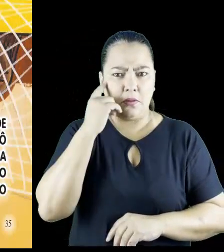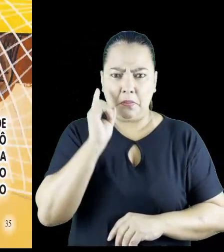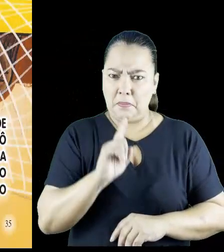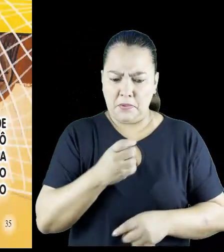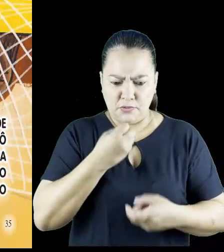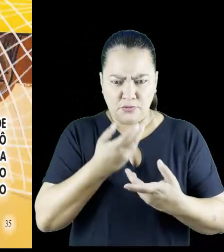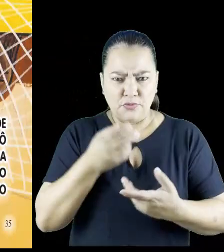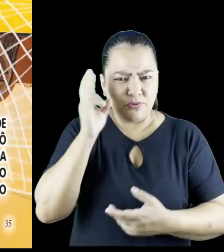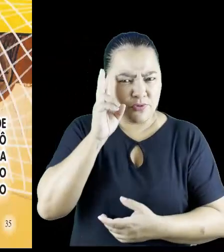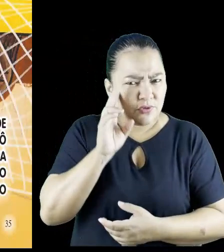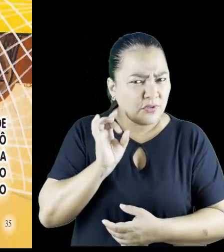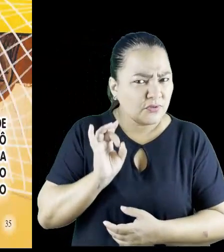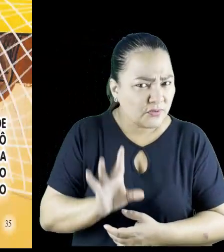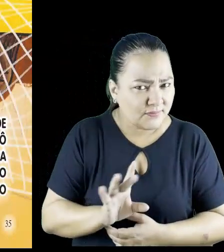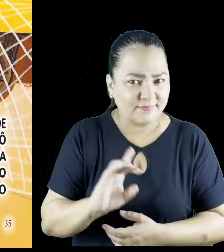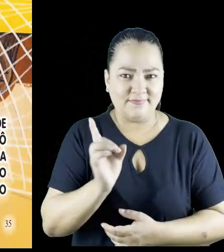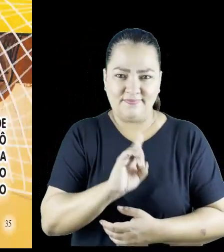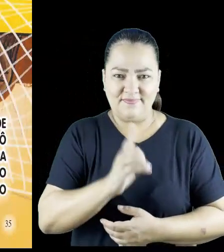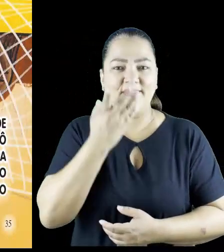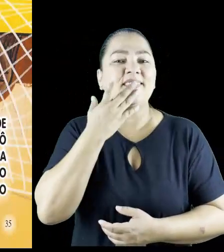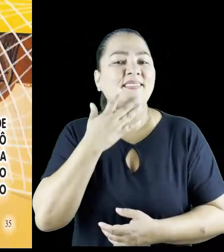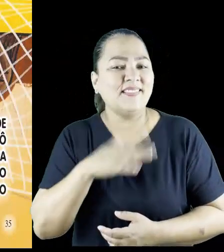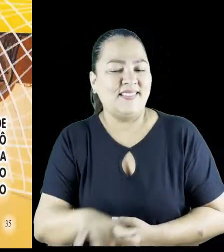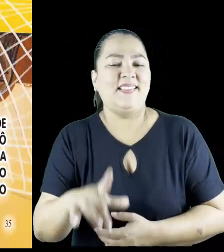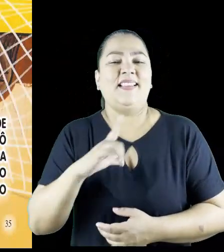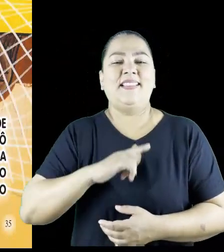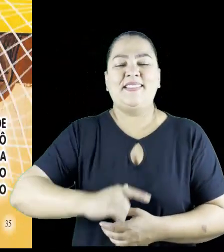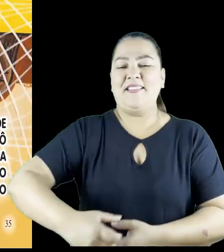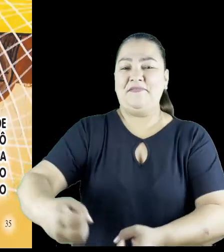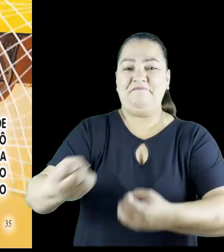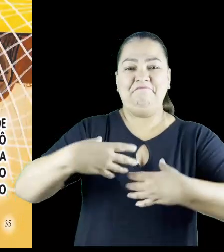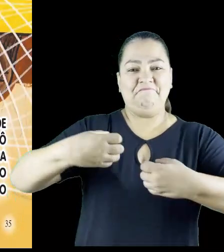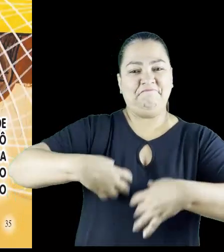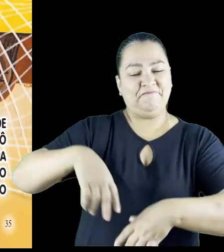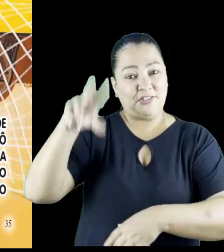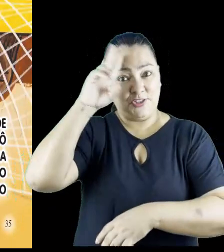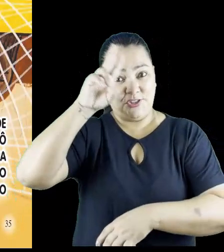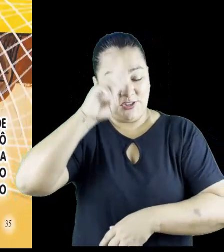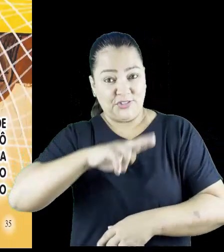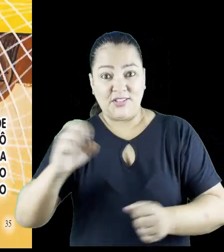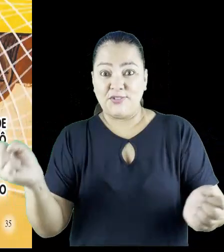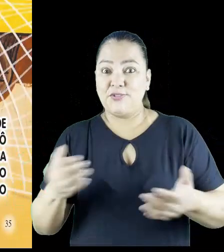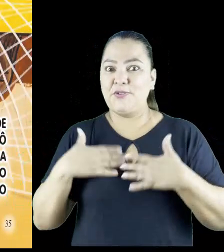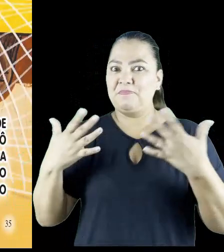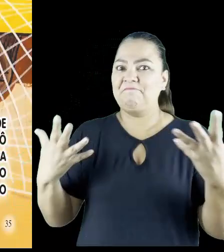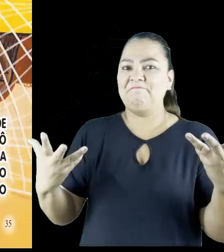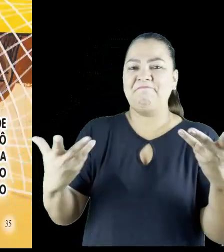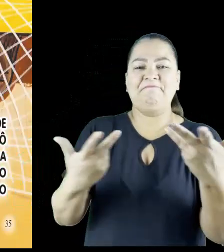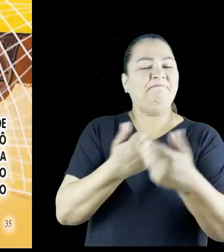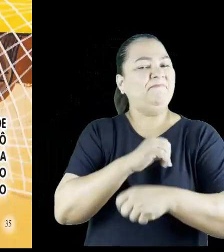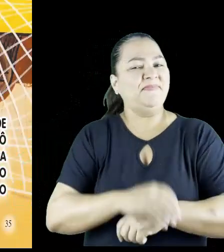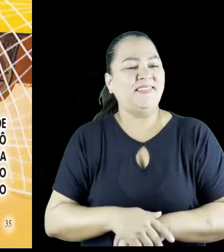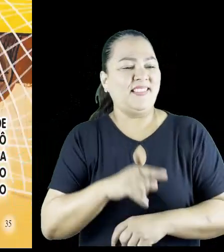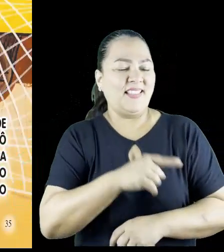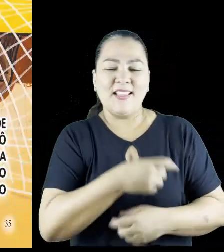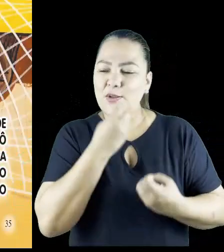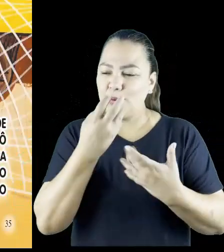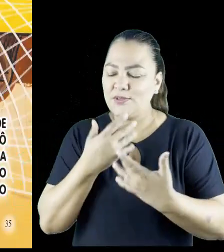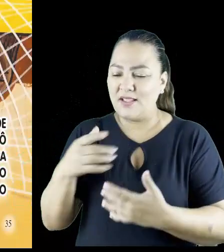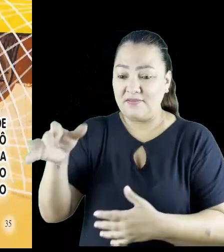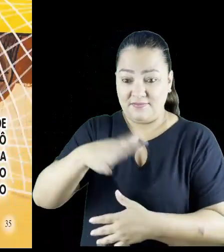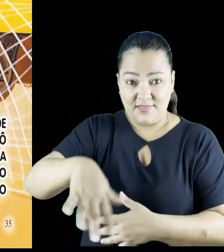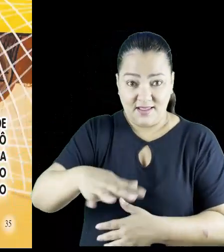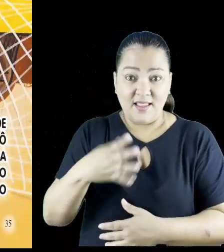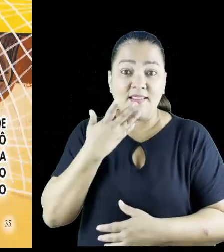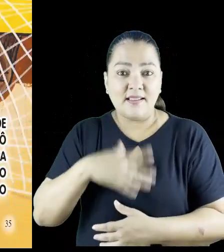E não pensem que ele ficou só nas histórias não. As crianças tiveram uma aula de história e uma surpresa maravilhosa. Enquanto